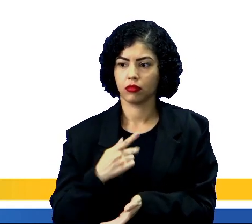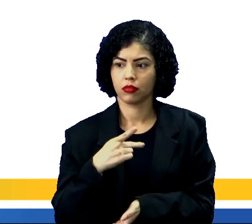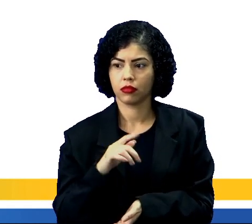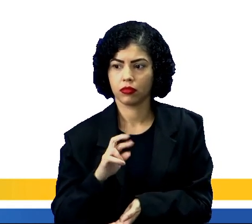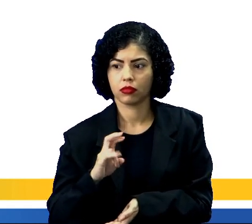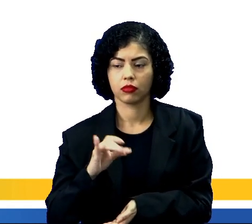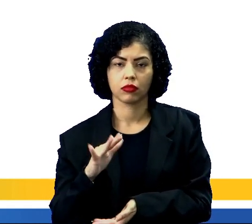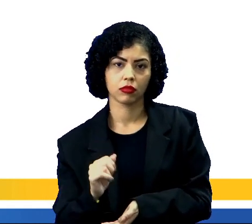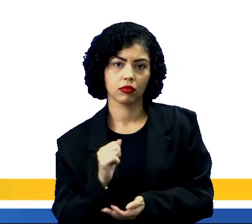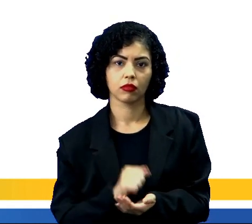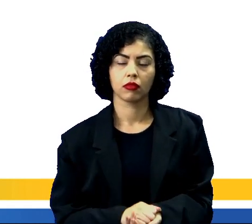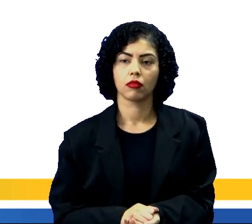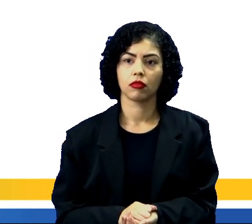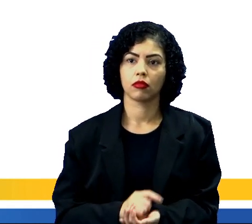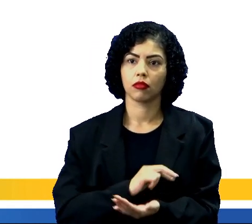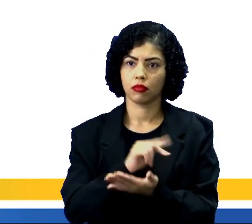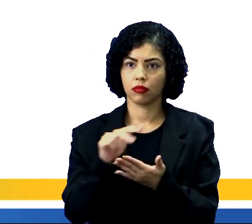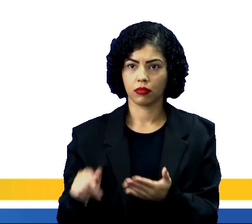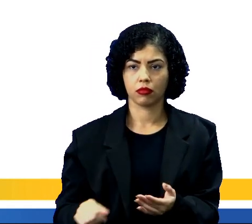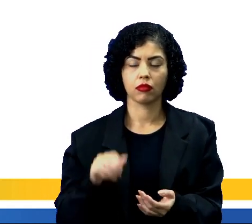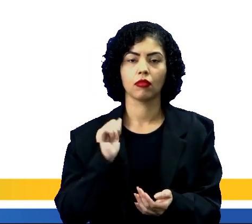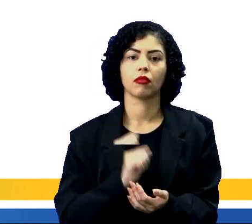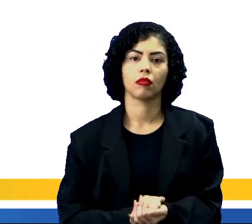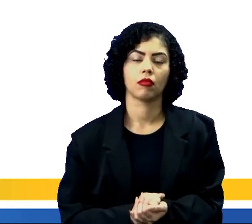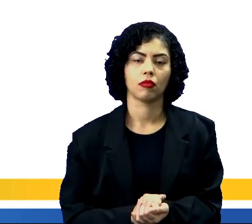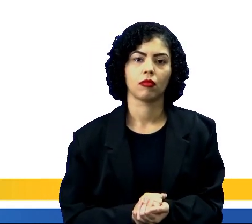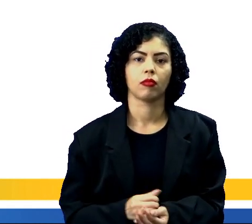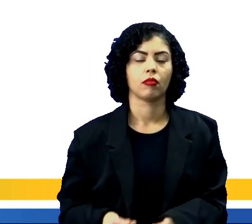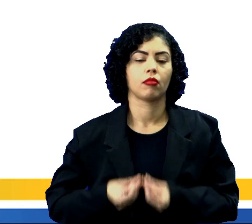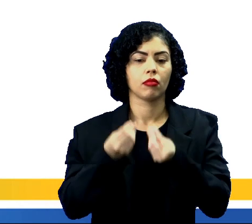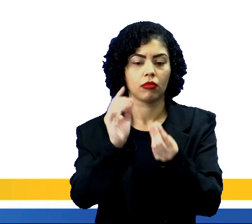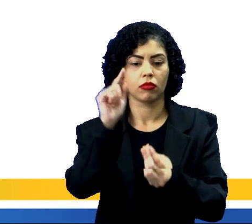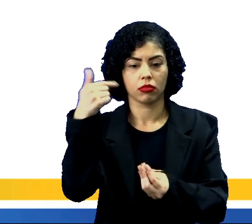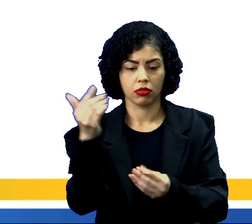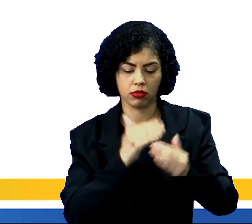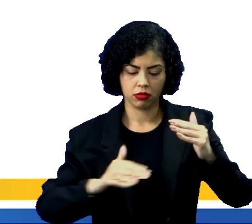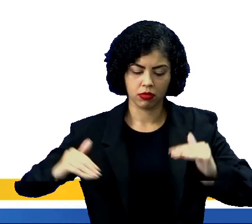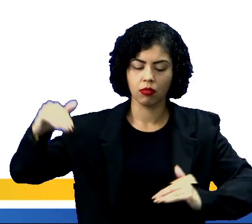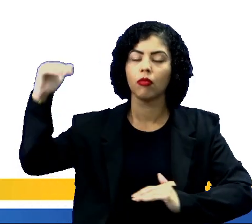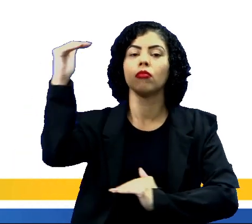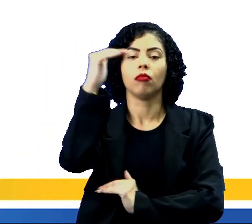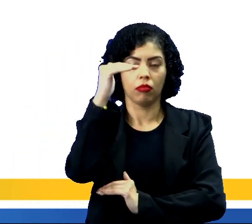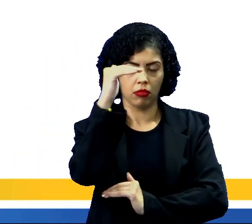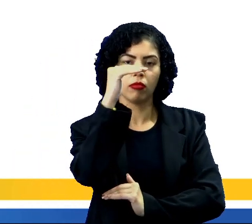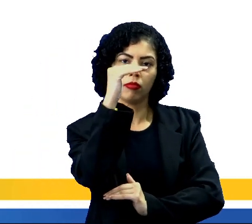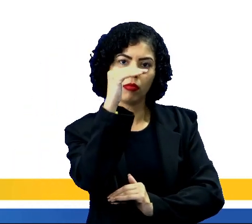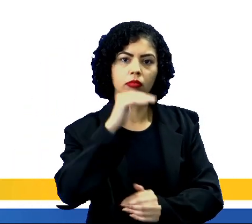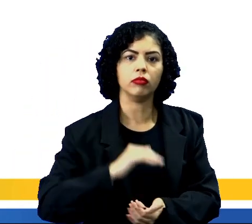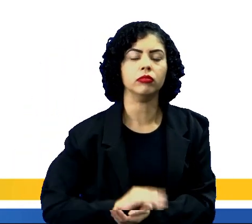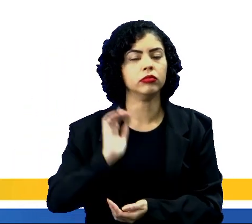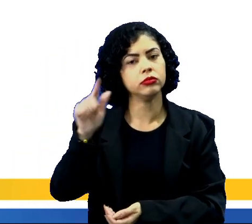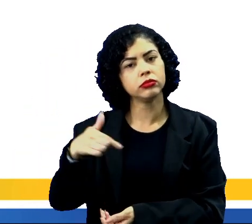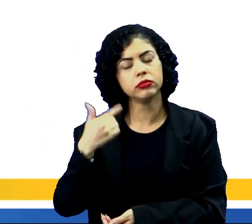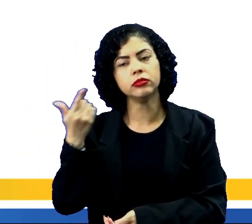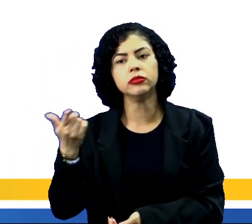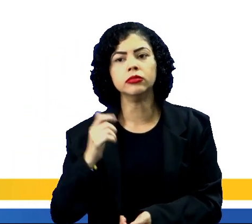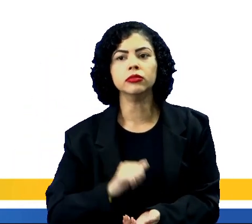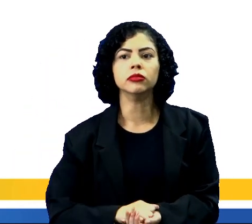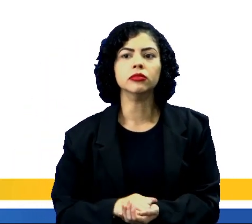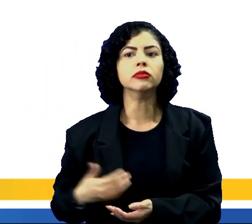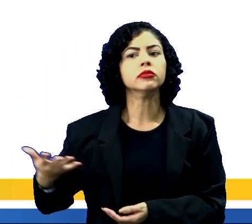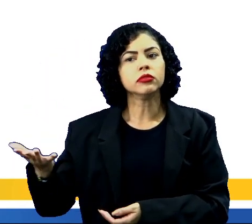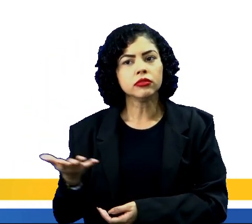ou seja, eles prestavam diversos serviços àqueles que estavam no topo dessa pirâmide. E depois,